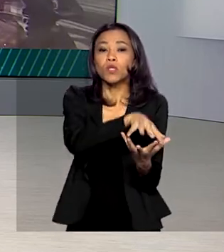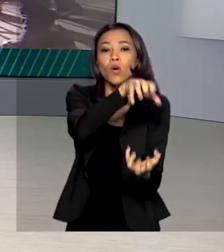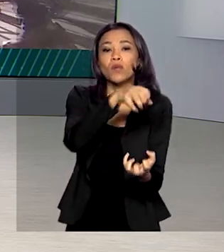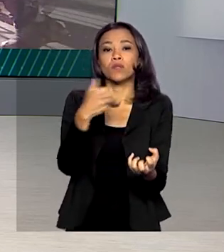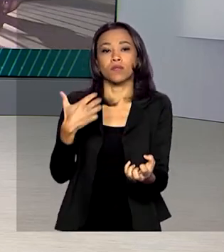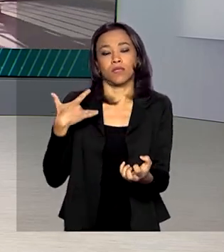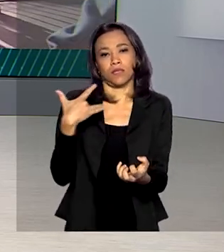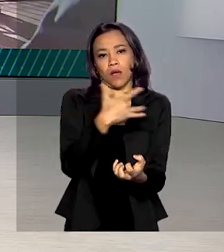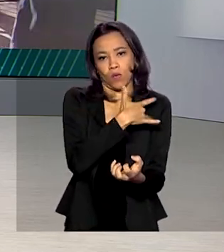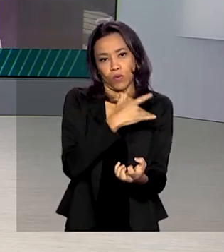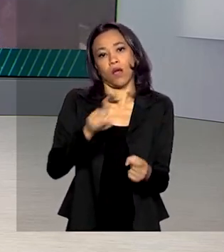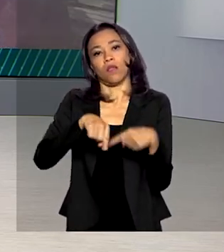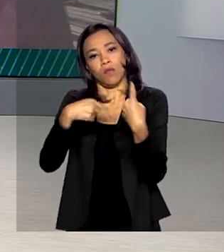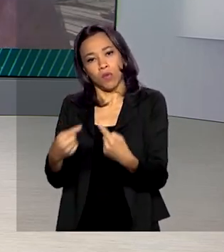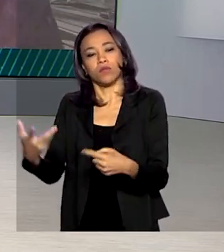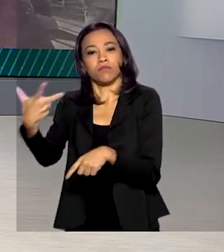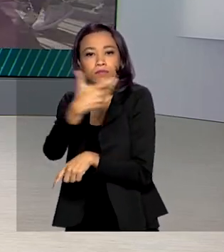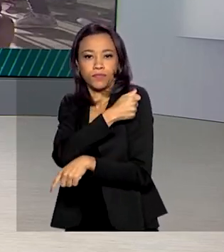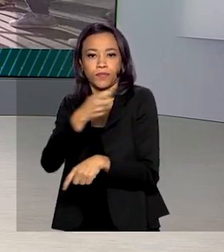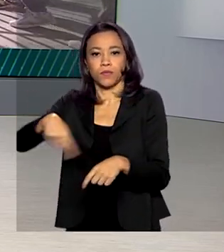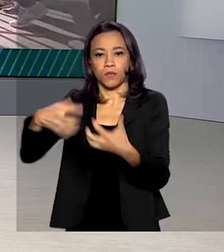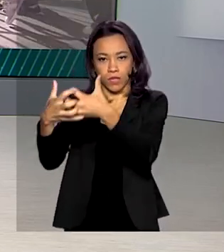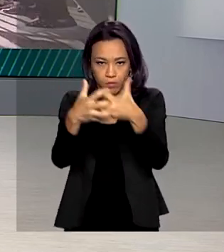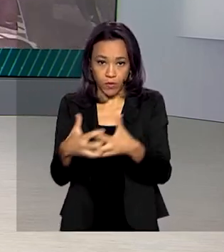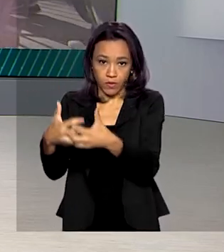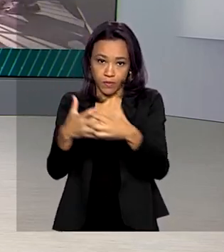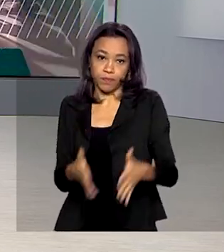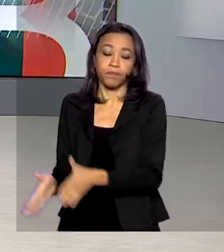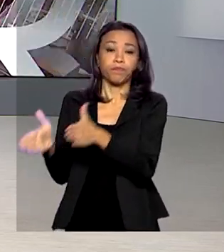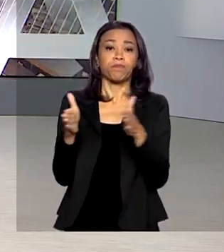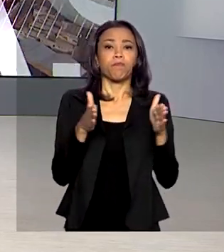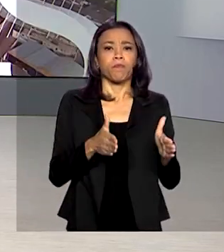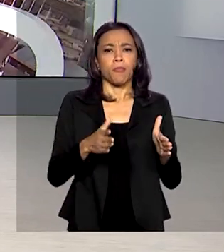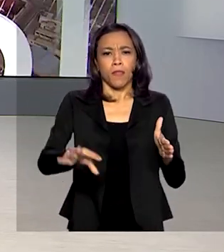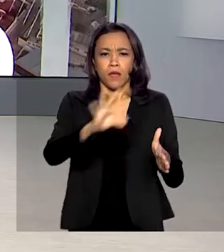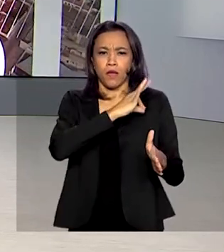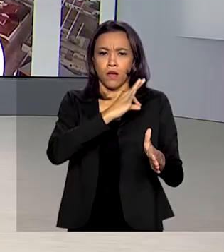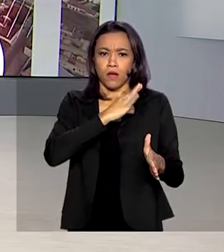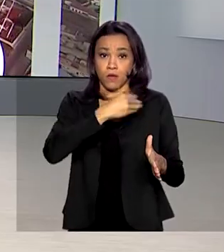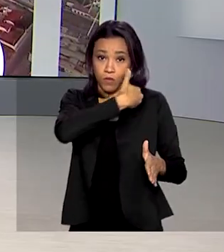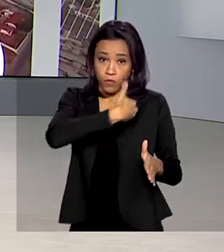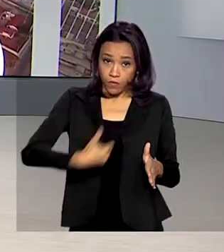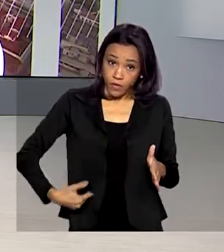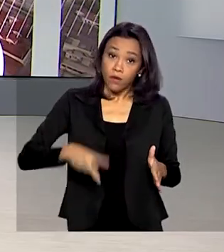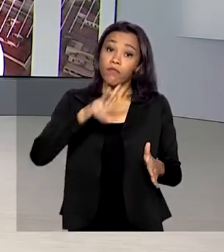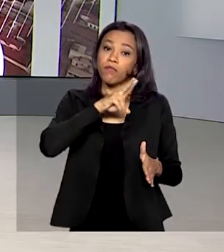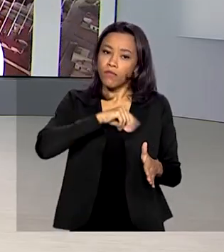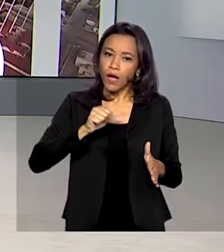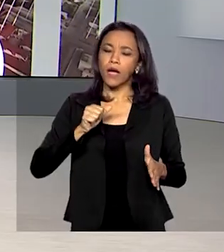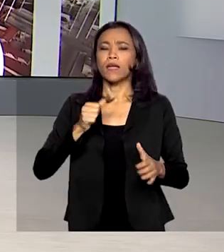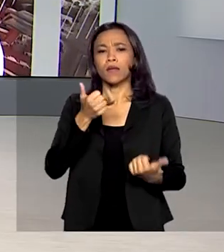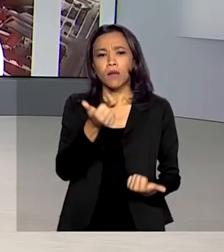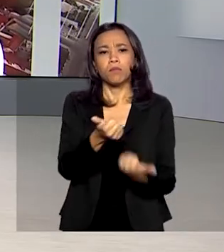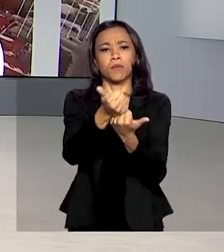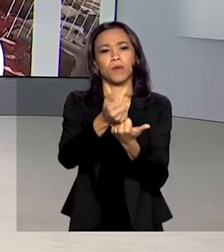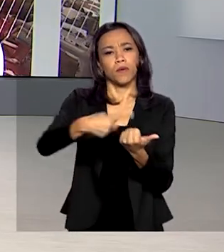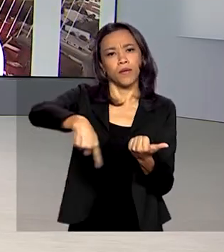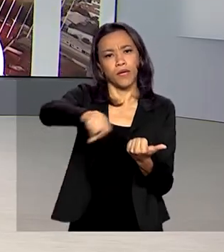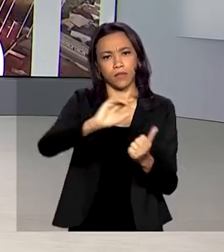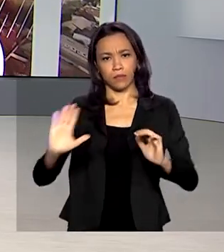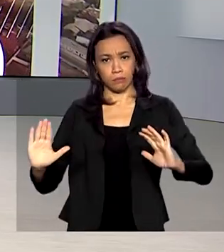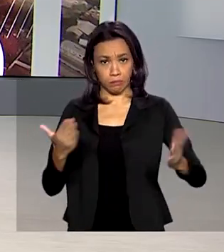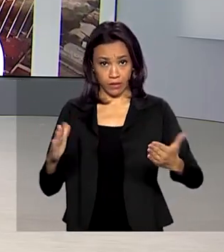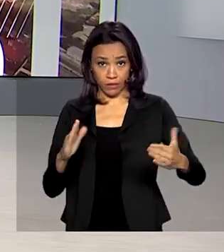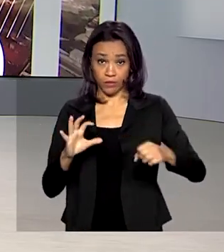A Força Nacional de Segurança Pública vai atuar em todo o país para garantir a preservação da ordem pública durante a pandemia do novo